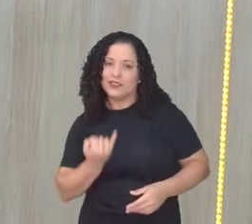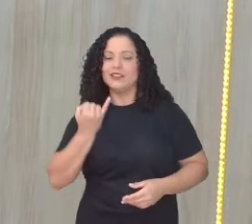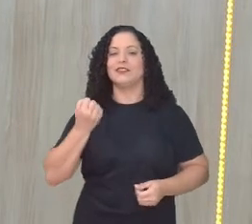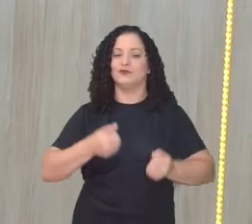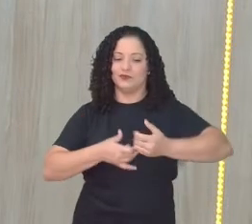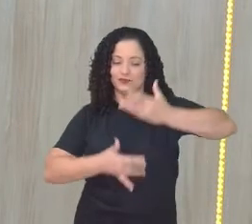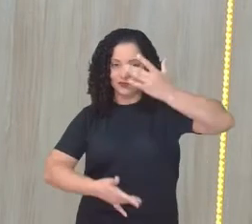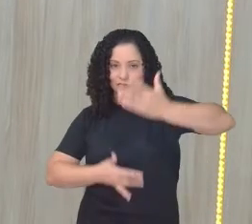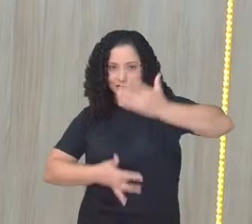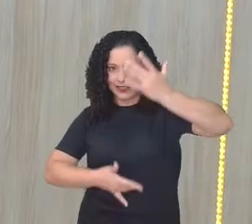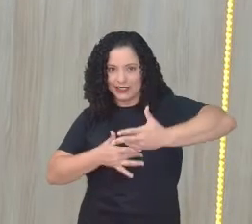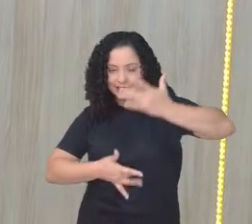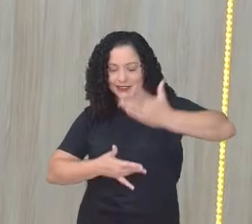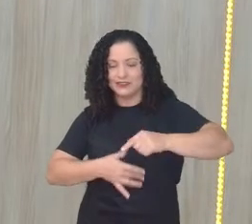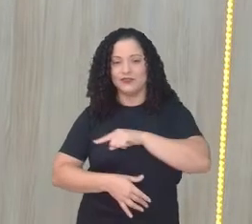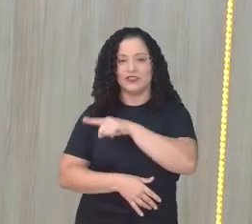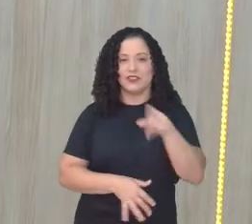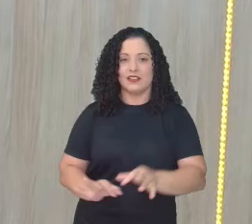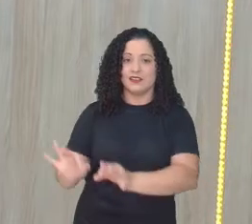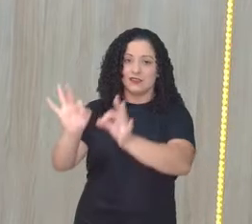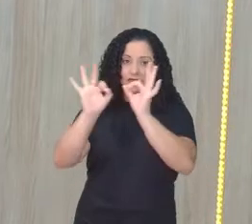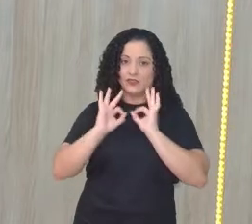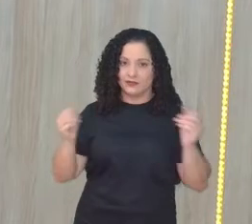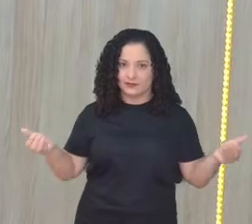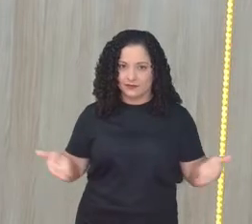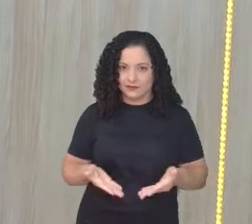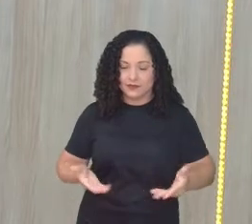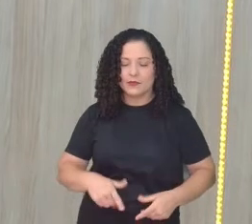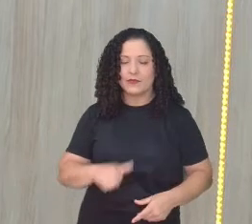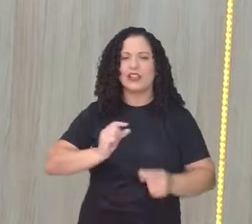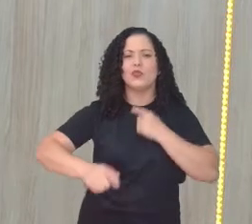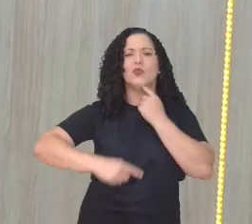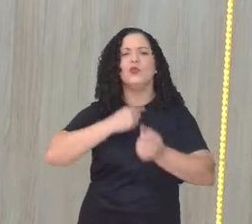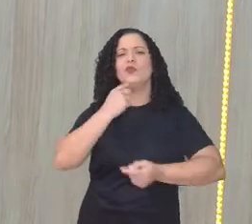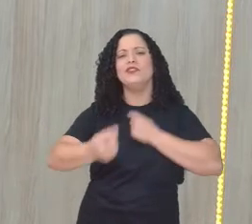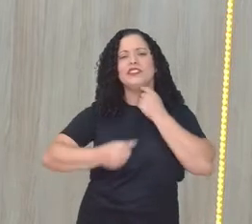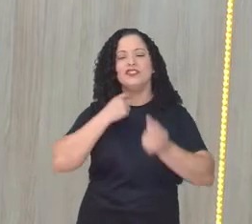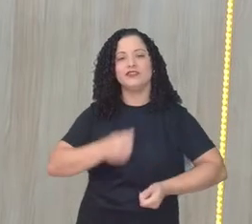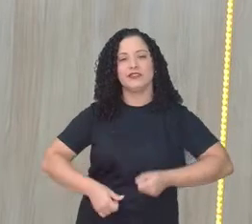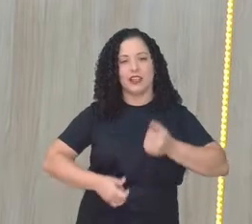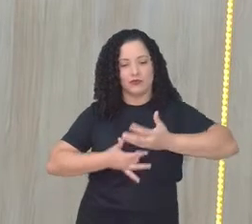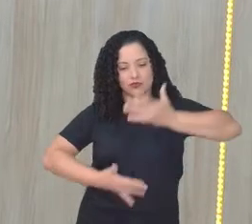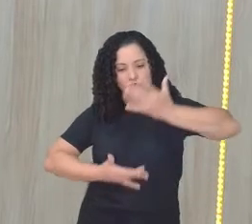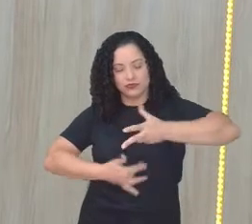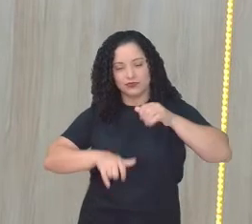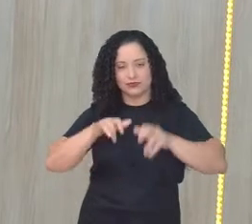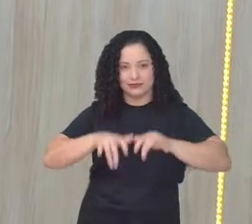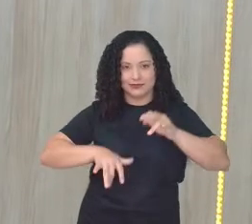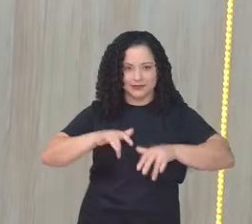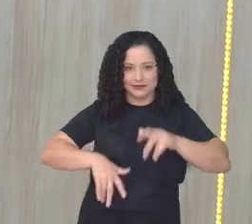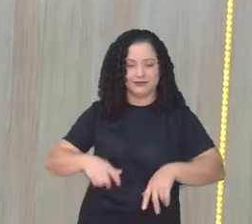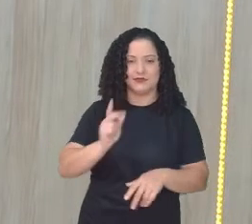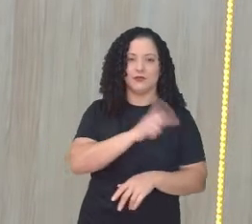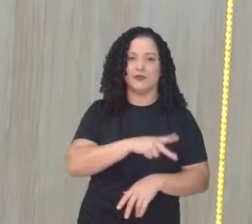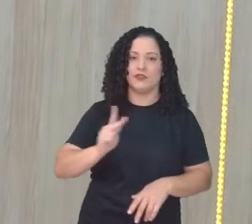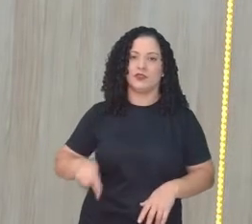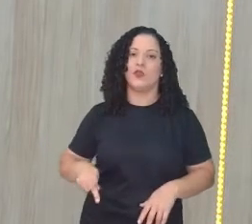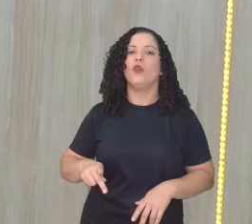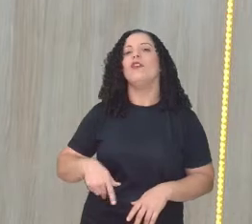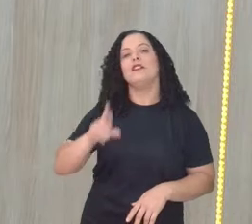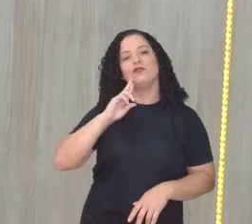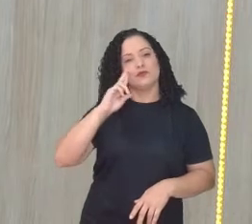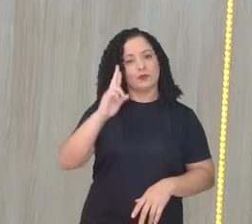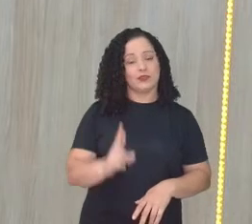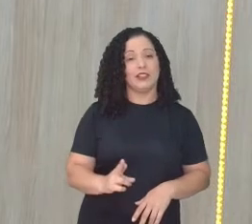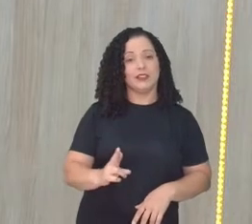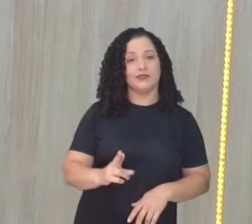chat. Então você que está assistindo a aula agora, tiver qualquer dúvida, joga aí no chat que ele vai ou